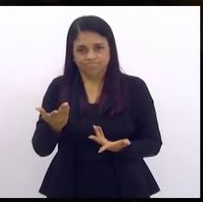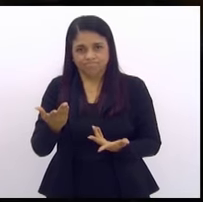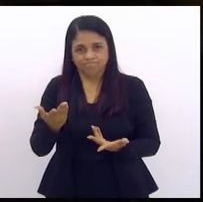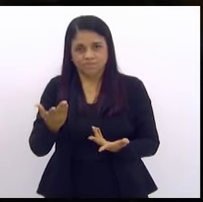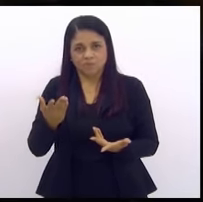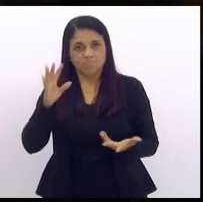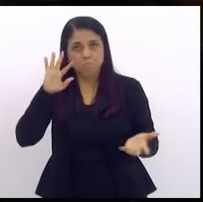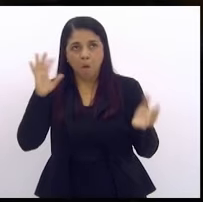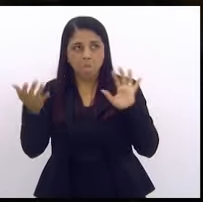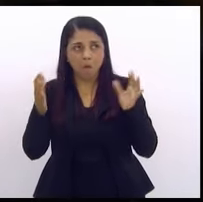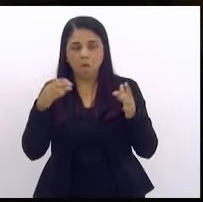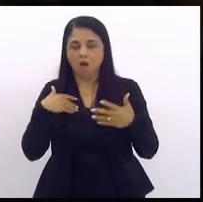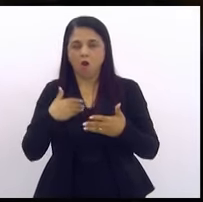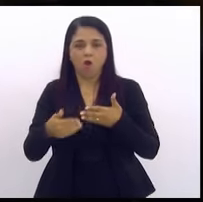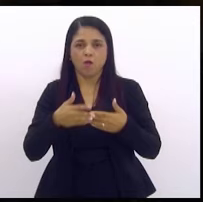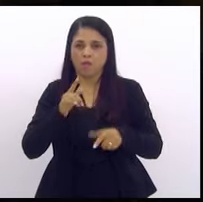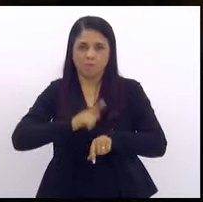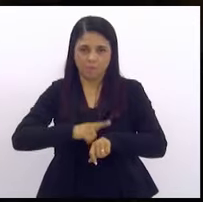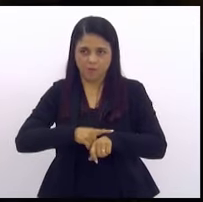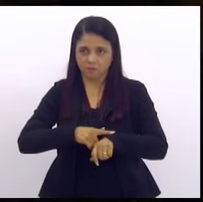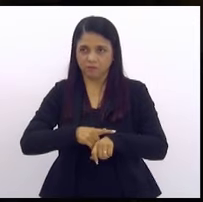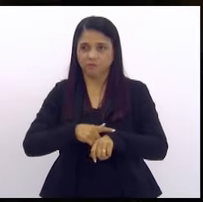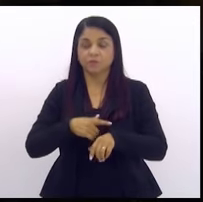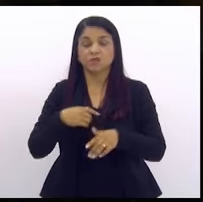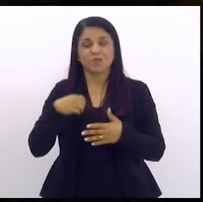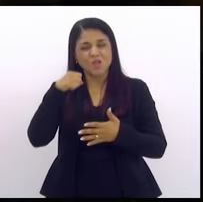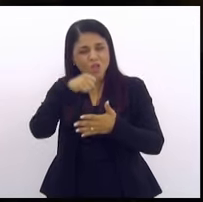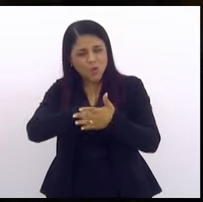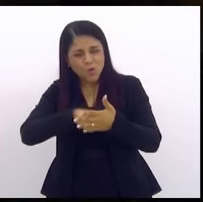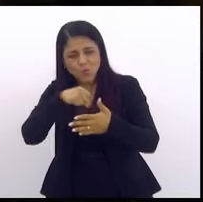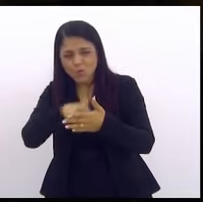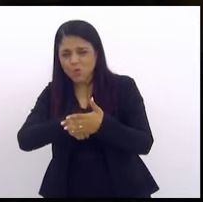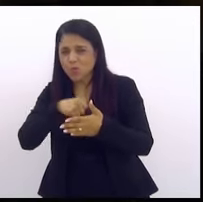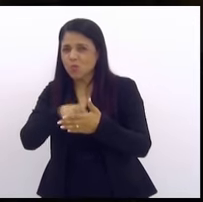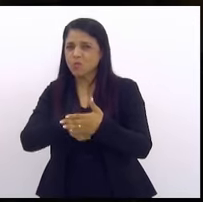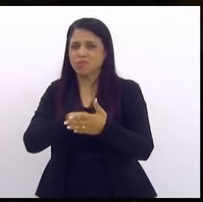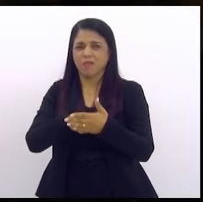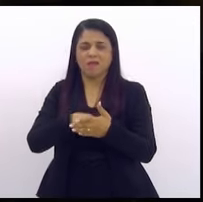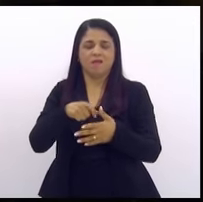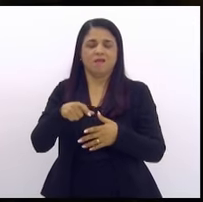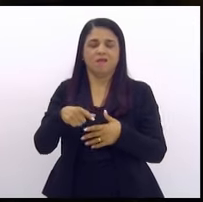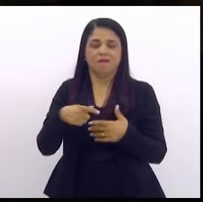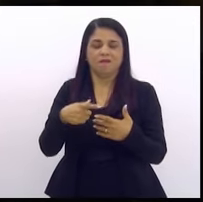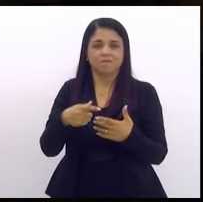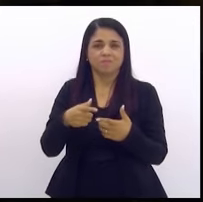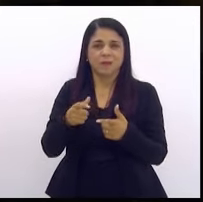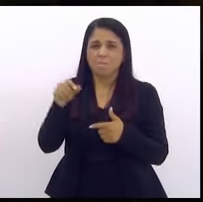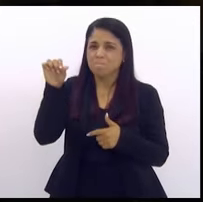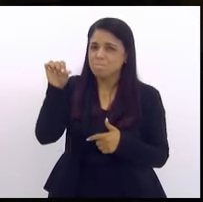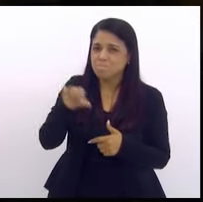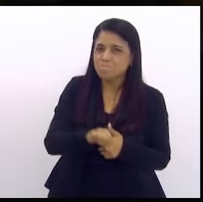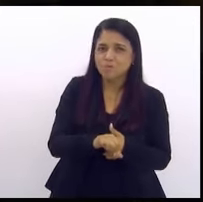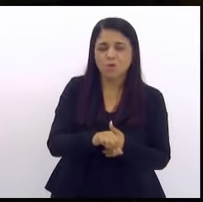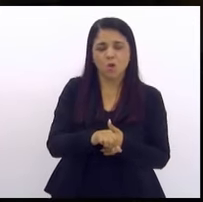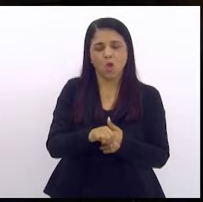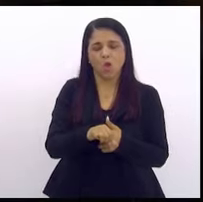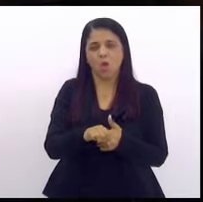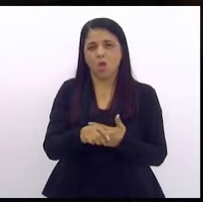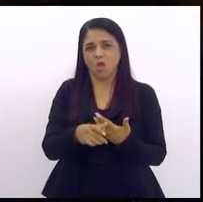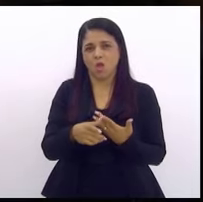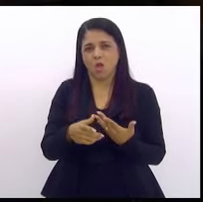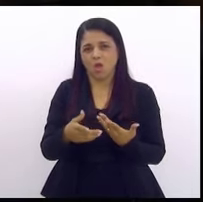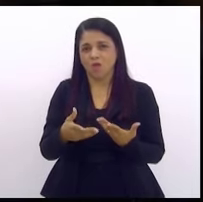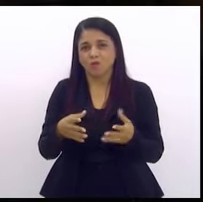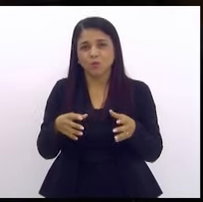de Petrópolis, não é fácil. Eu escolhi lutar contra uma das maiores máfias do estado do Rio de Janeiro, que está aí enraizada em Petrópolis, que está aí